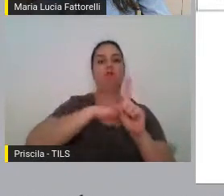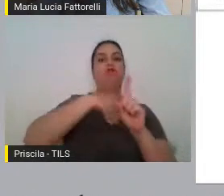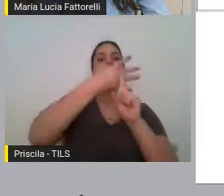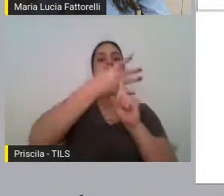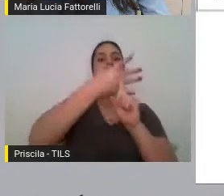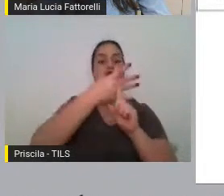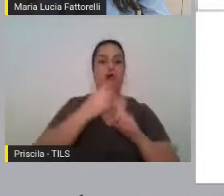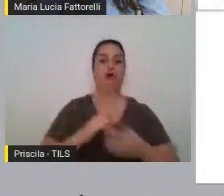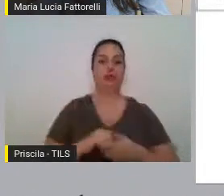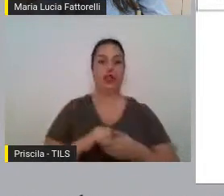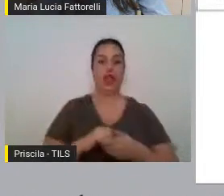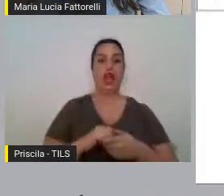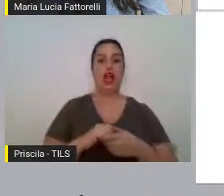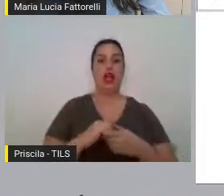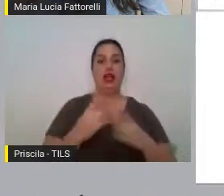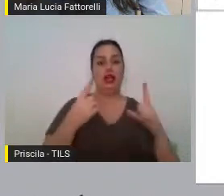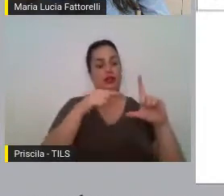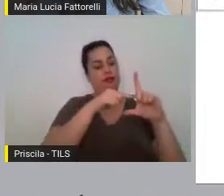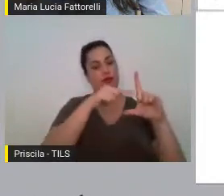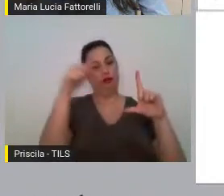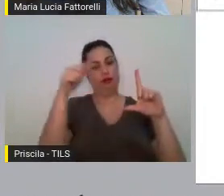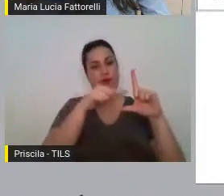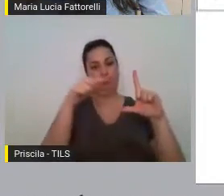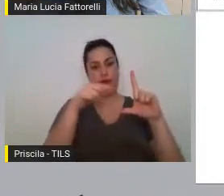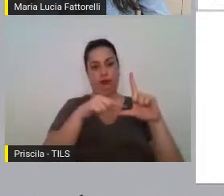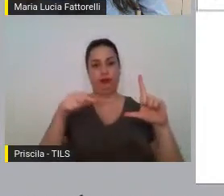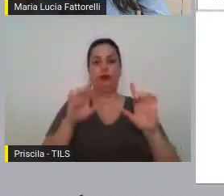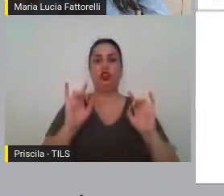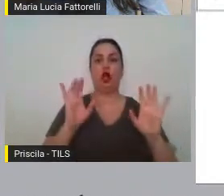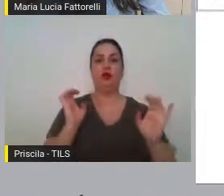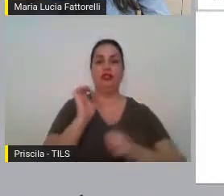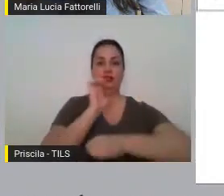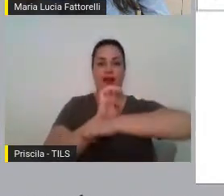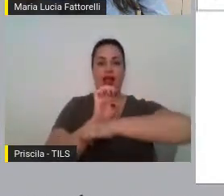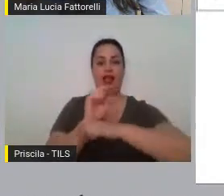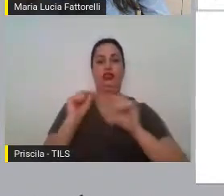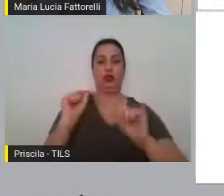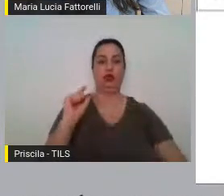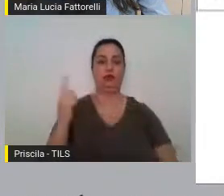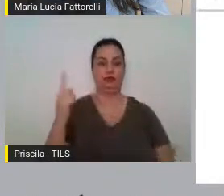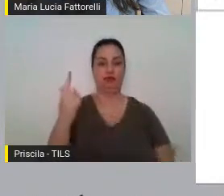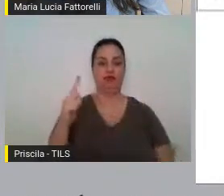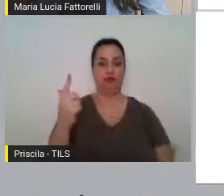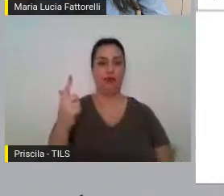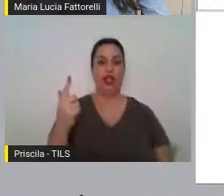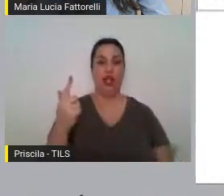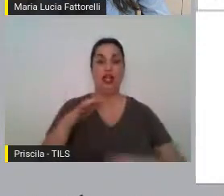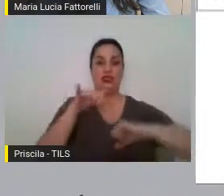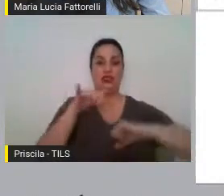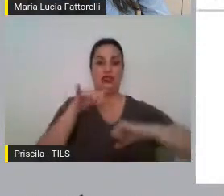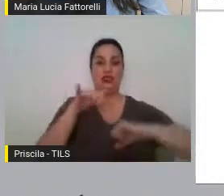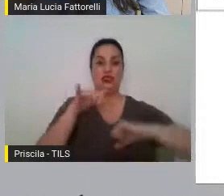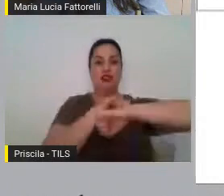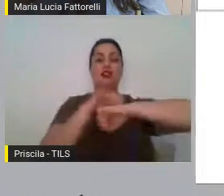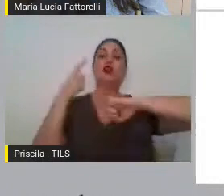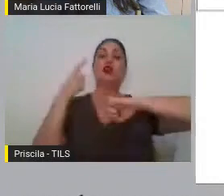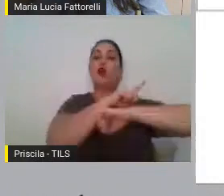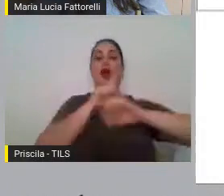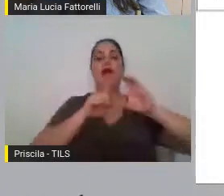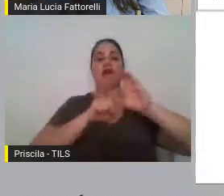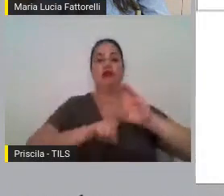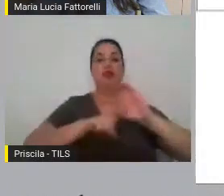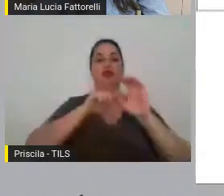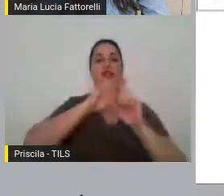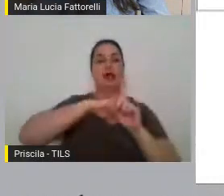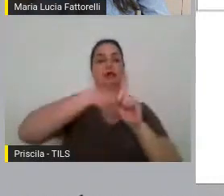uma simulação exatamente, ou seja, os mecanismos criados para rolar a dívida foram mecanismos que transformaram as